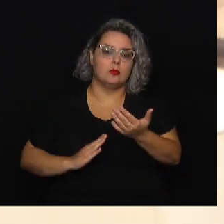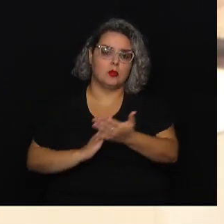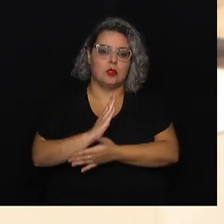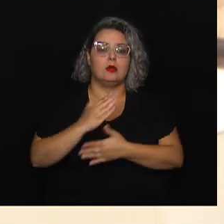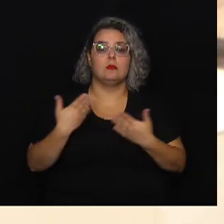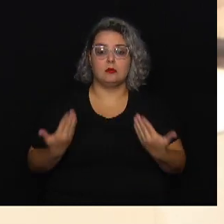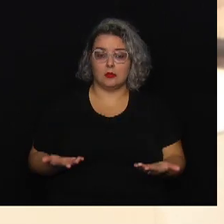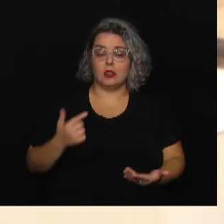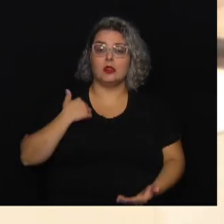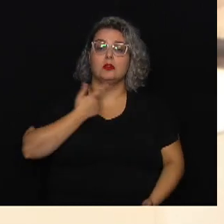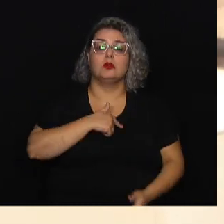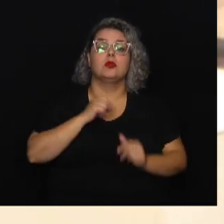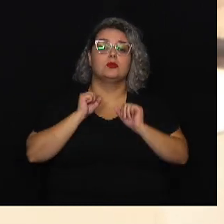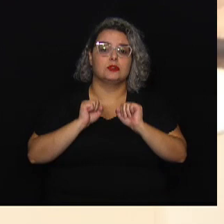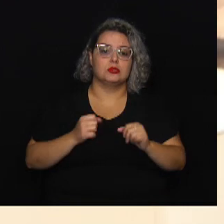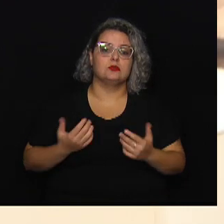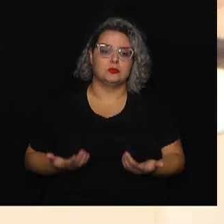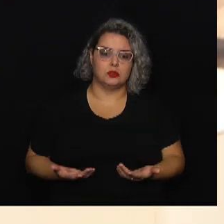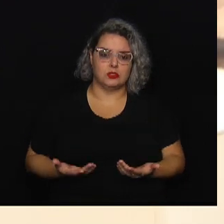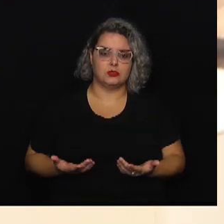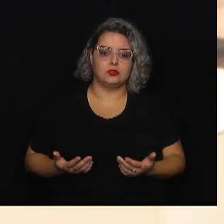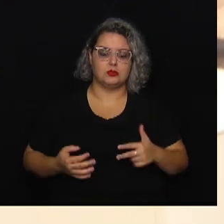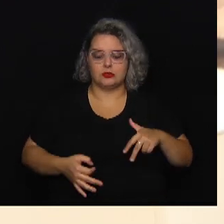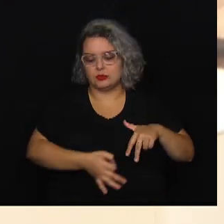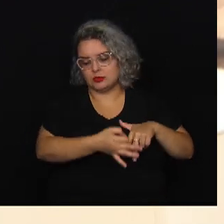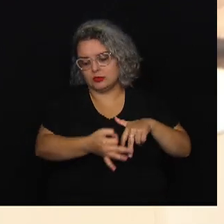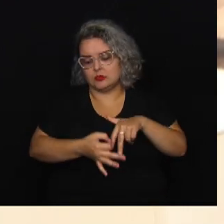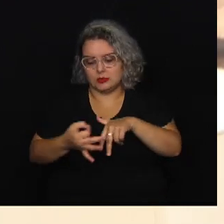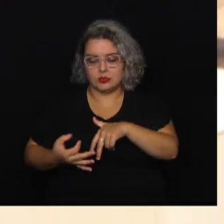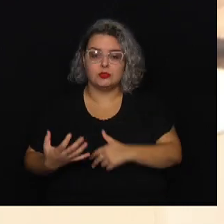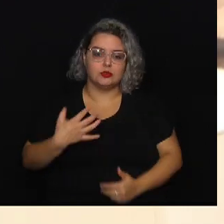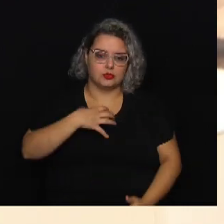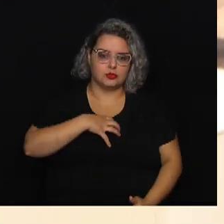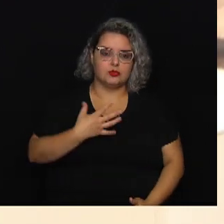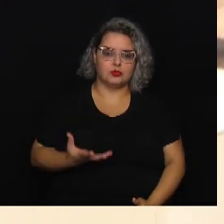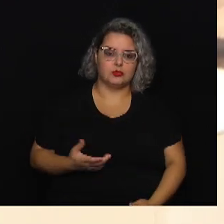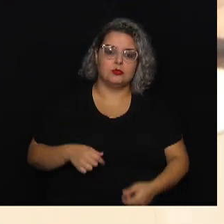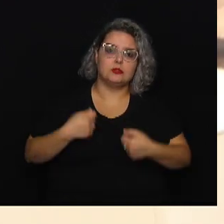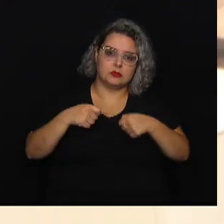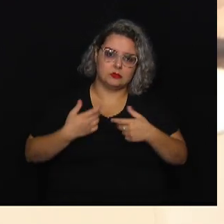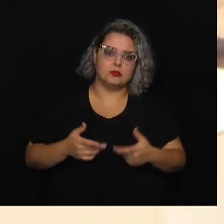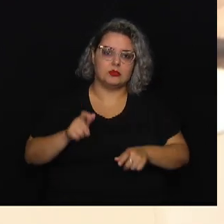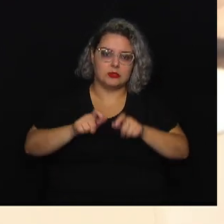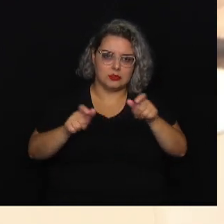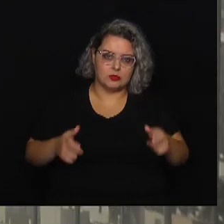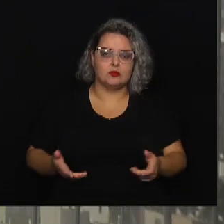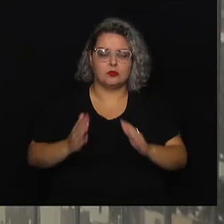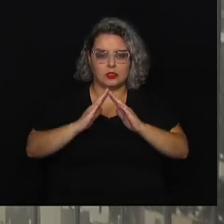para que nós possamos manifestar de alguma forma essa necessidade dos moradores.